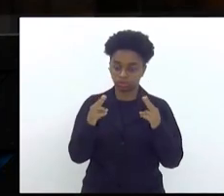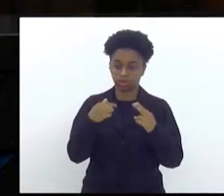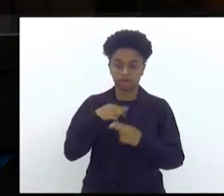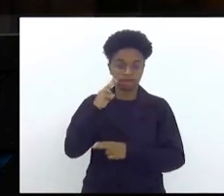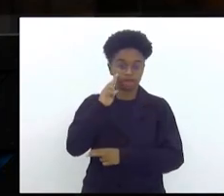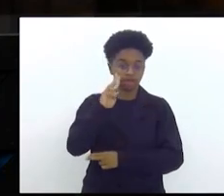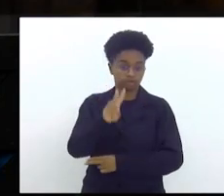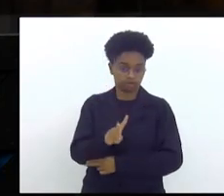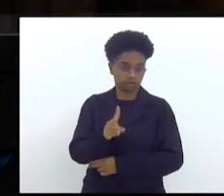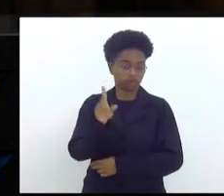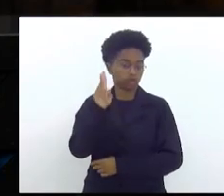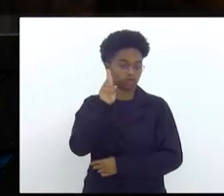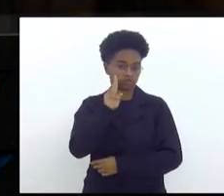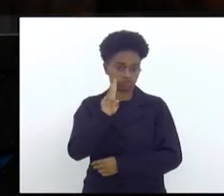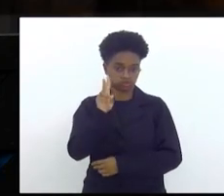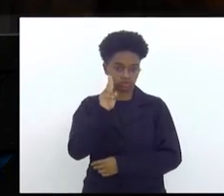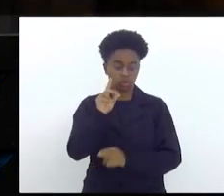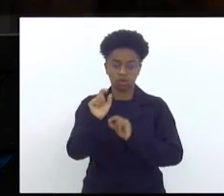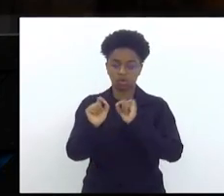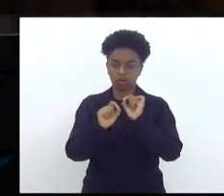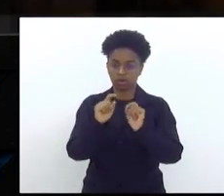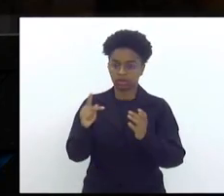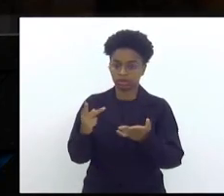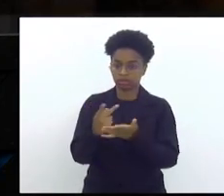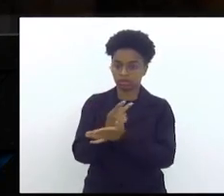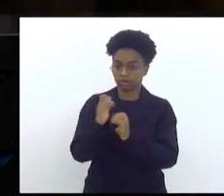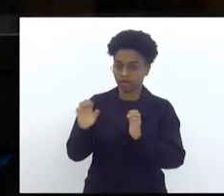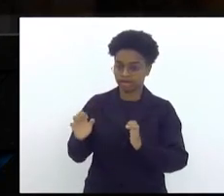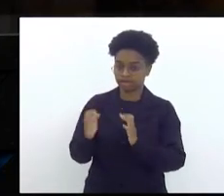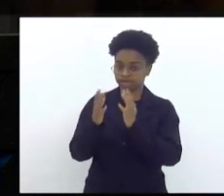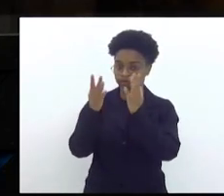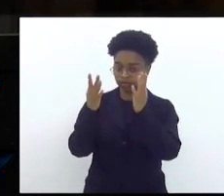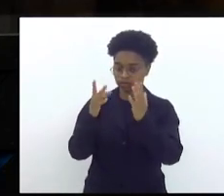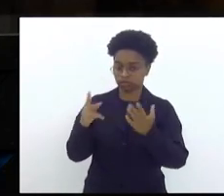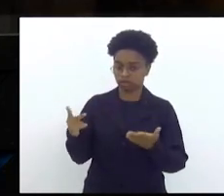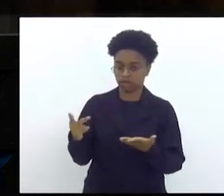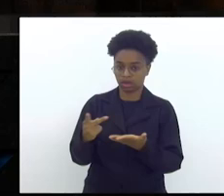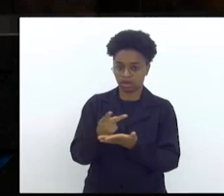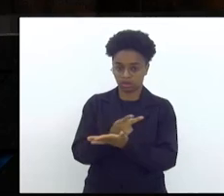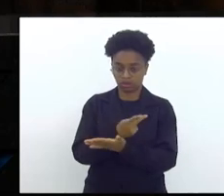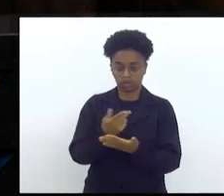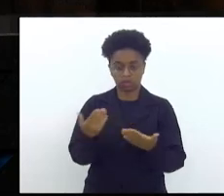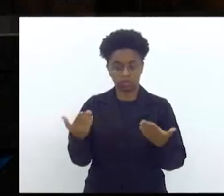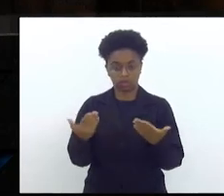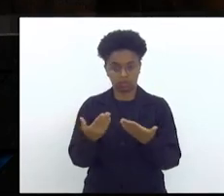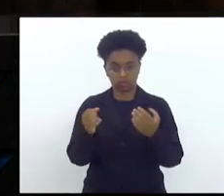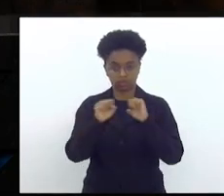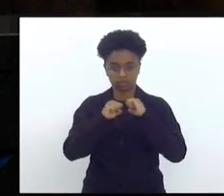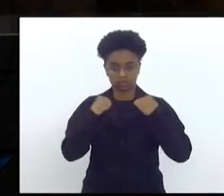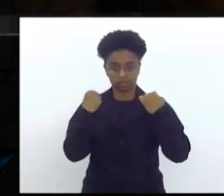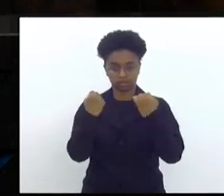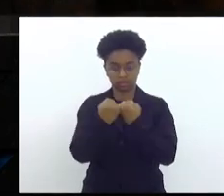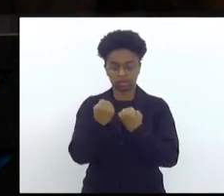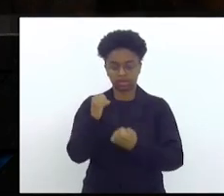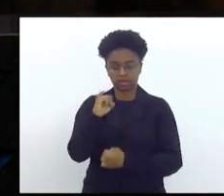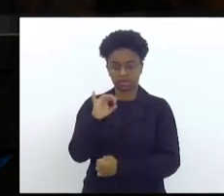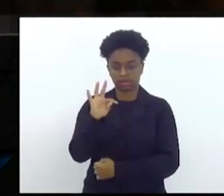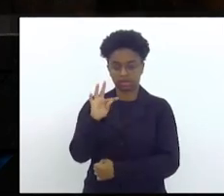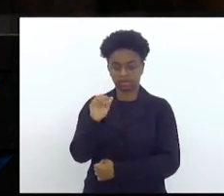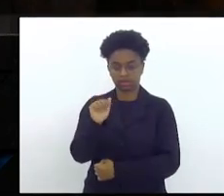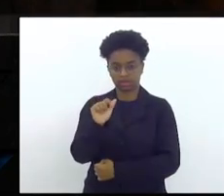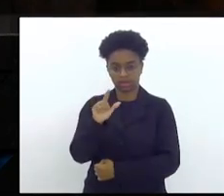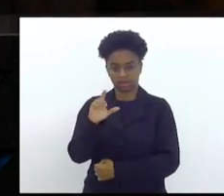história do evento realizado no estádio Ítalo delcima